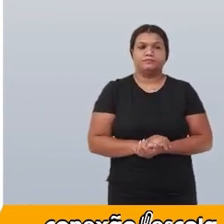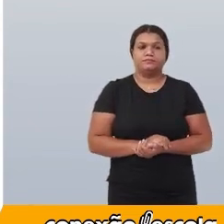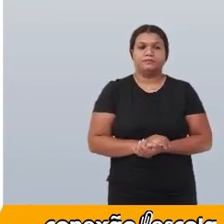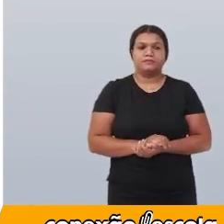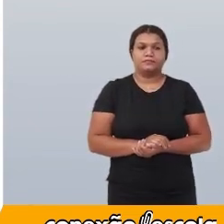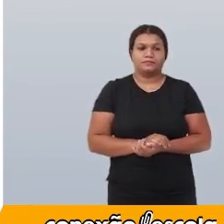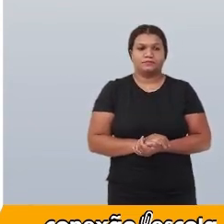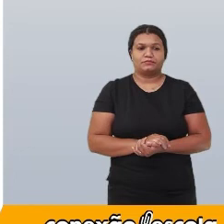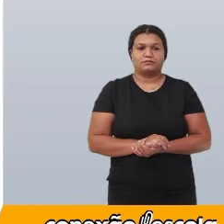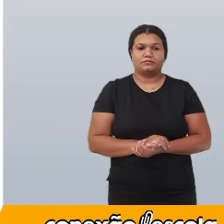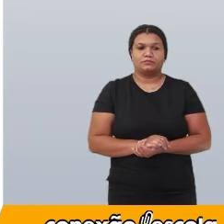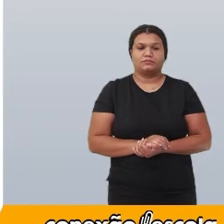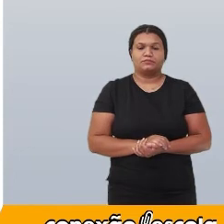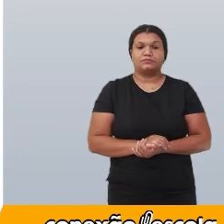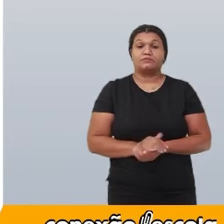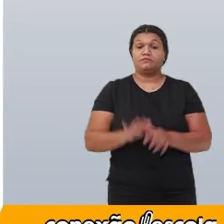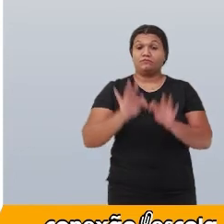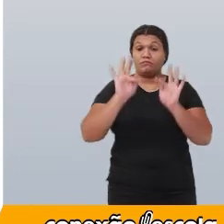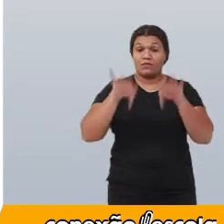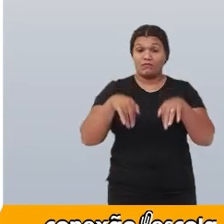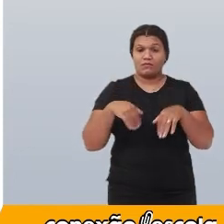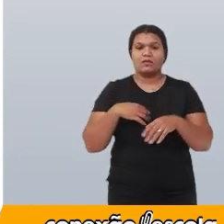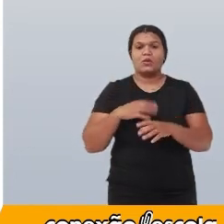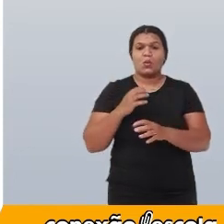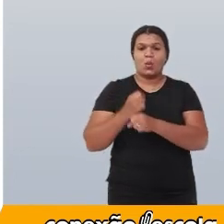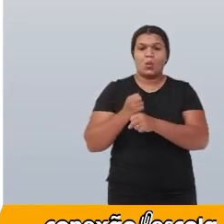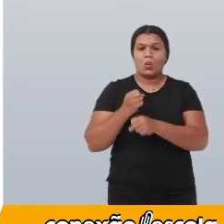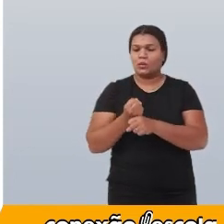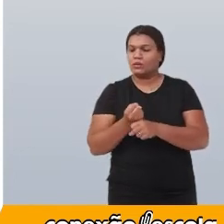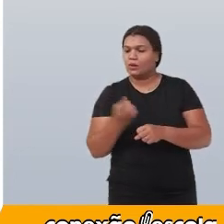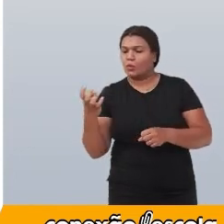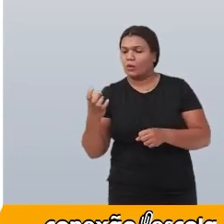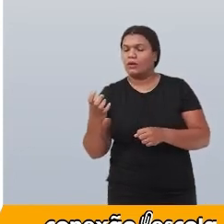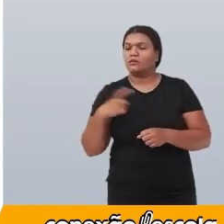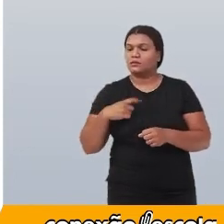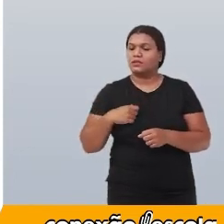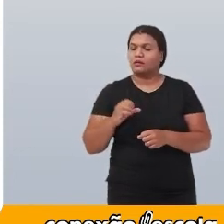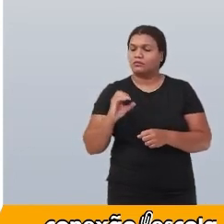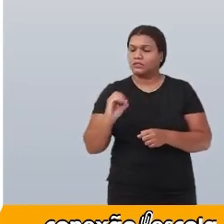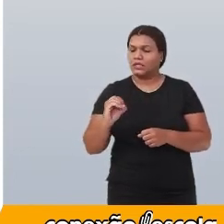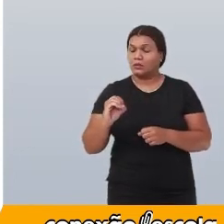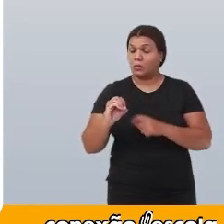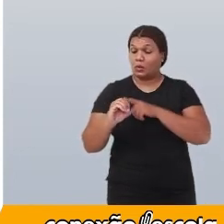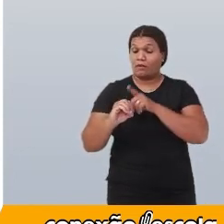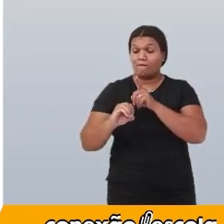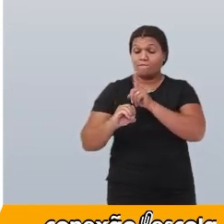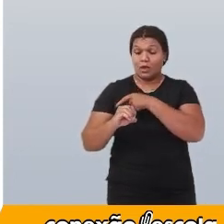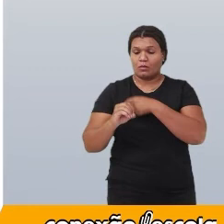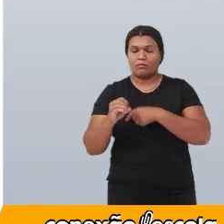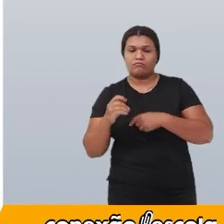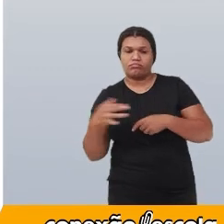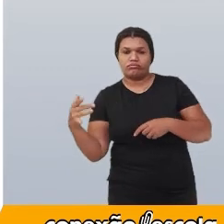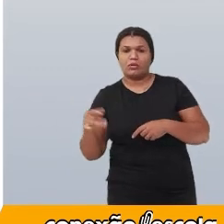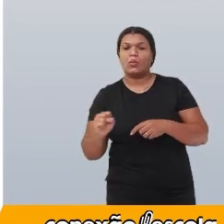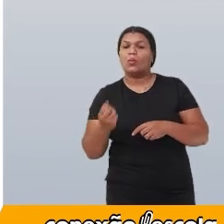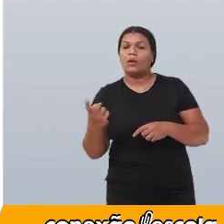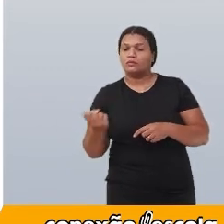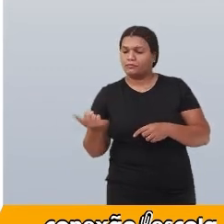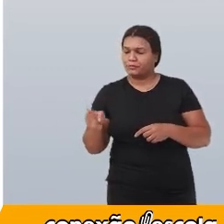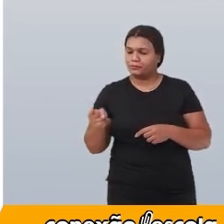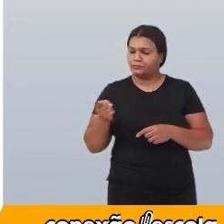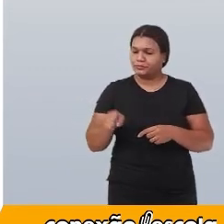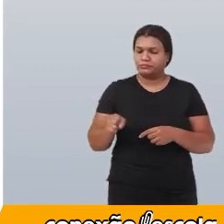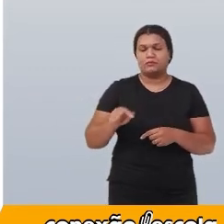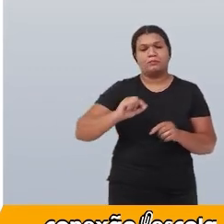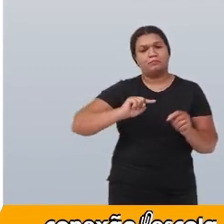fator. Ao final, vou contar quantas casas decimais eu tenho e colocar a vírgula no